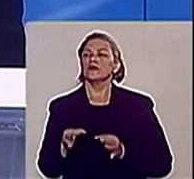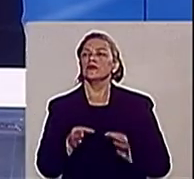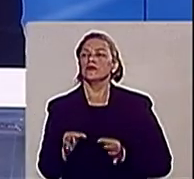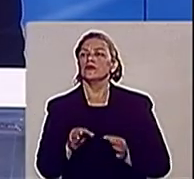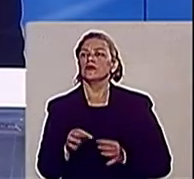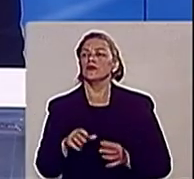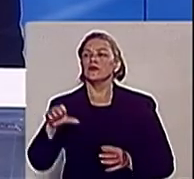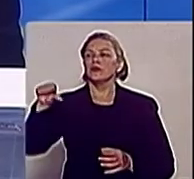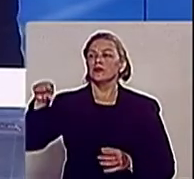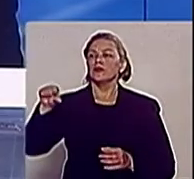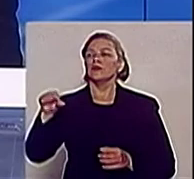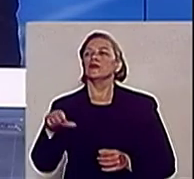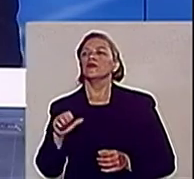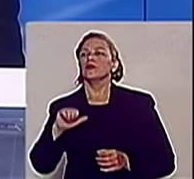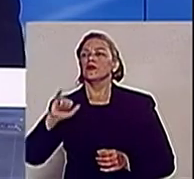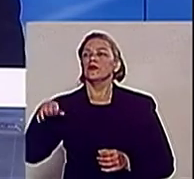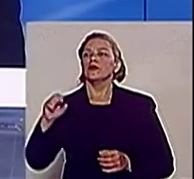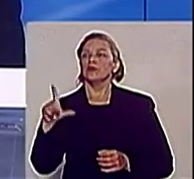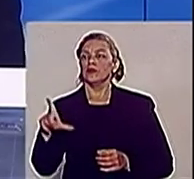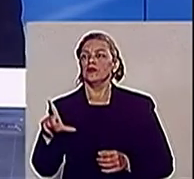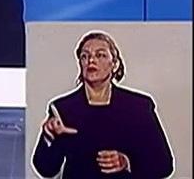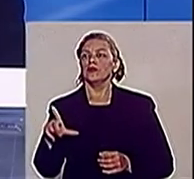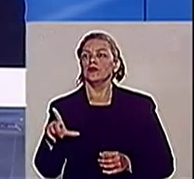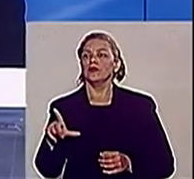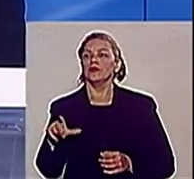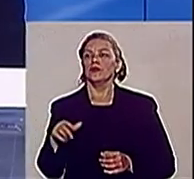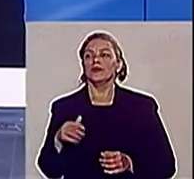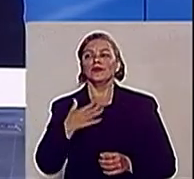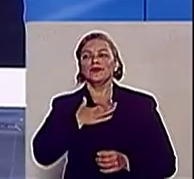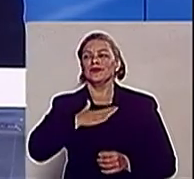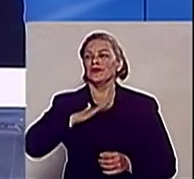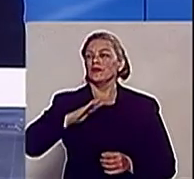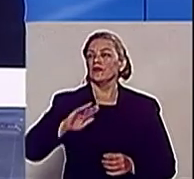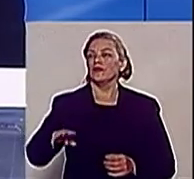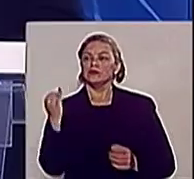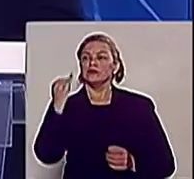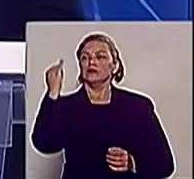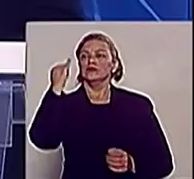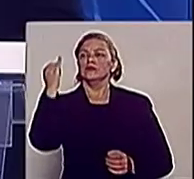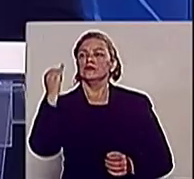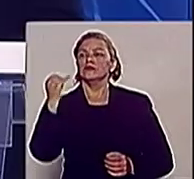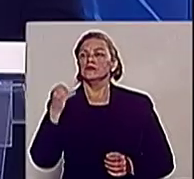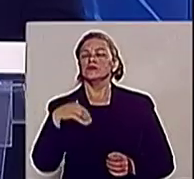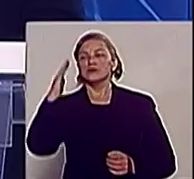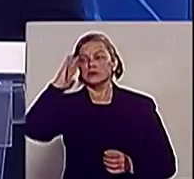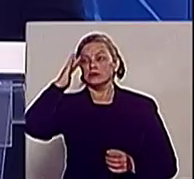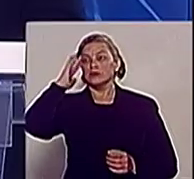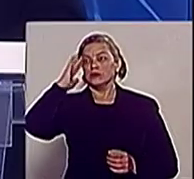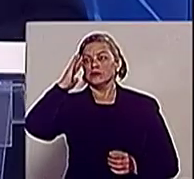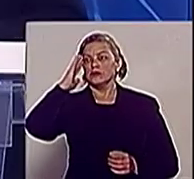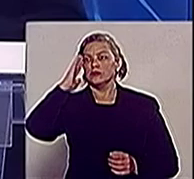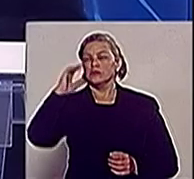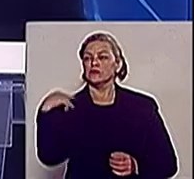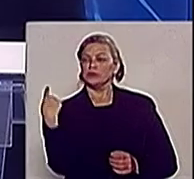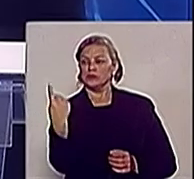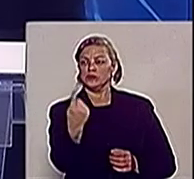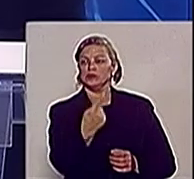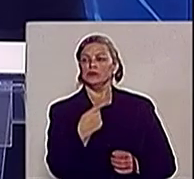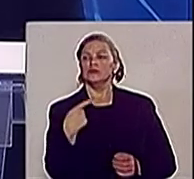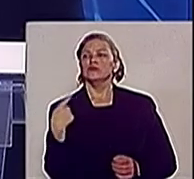população não aprovou os 12 milhões que foram gastos nessas obras nesse momento de crise. Eu acho que nós precisamos não só